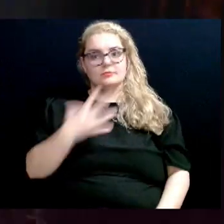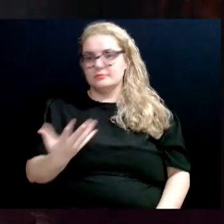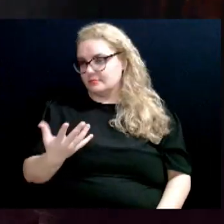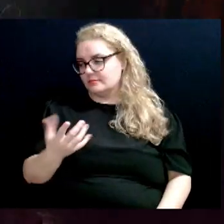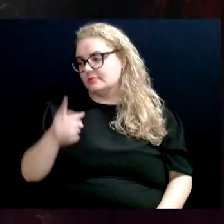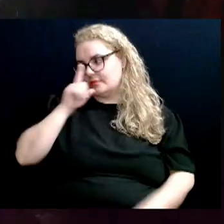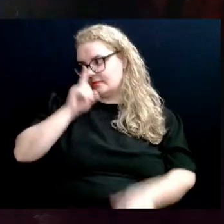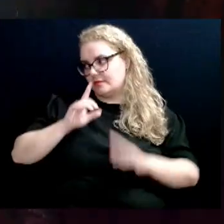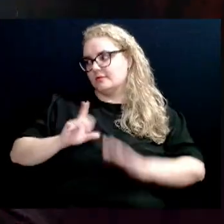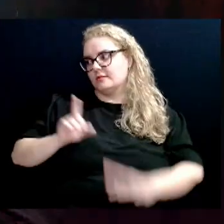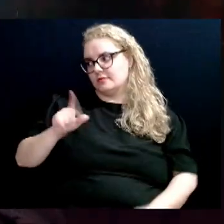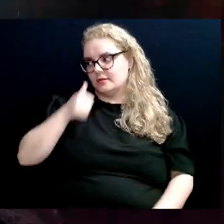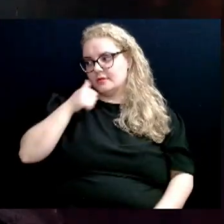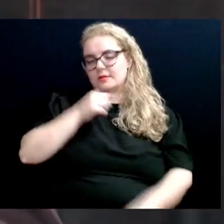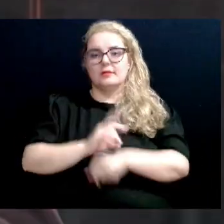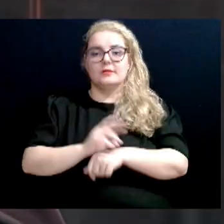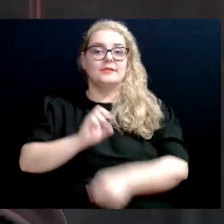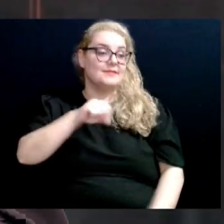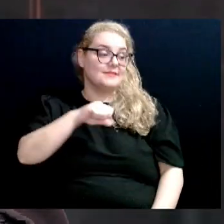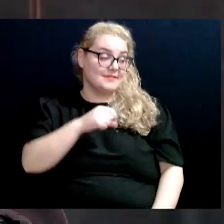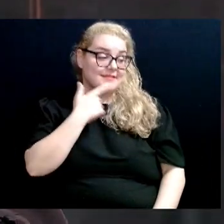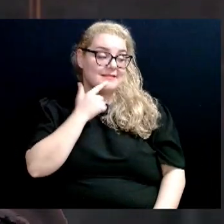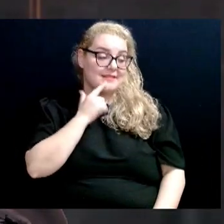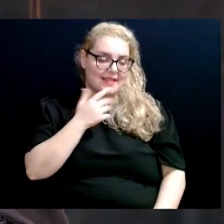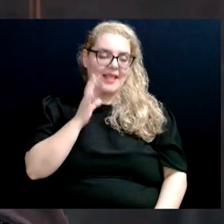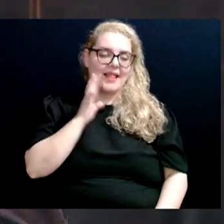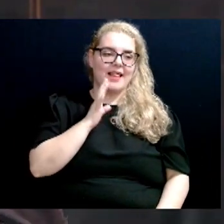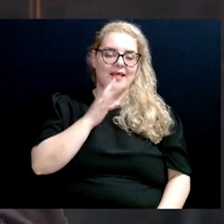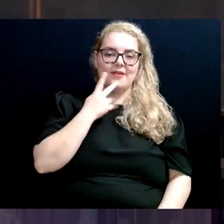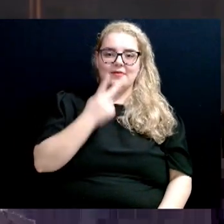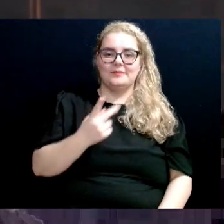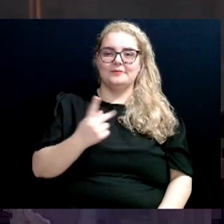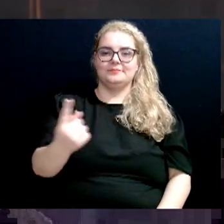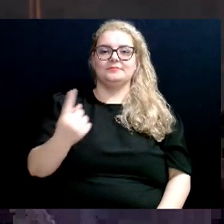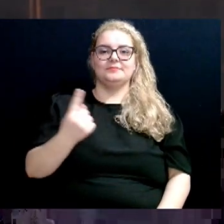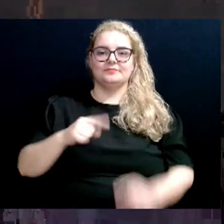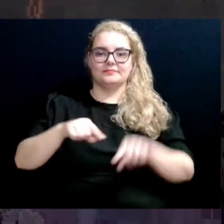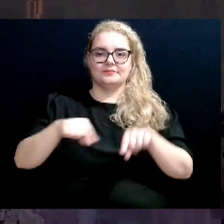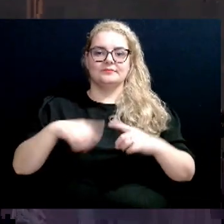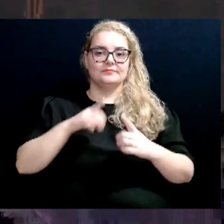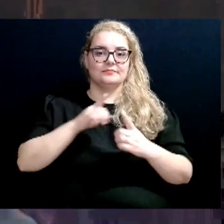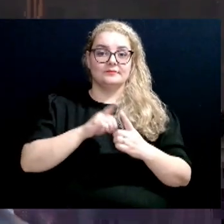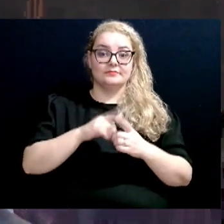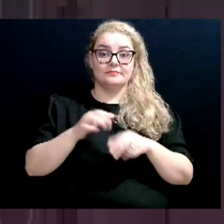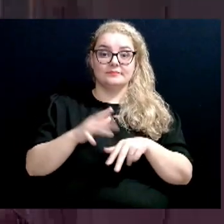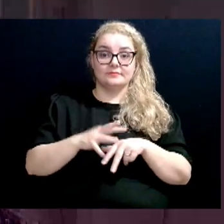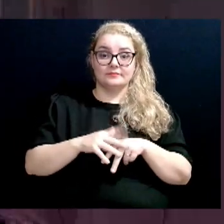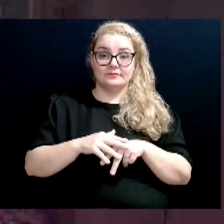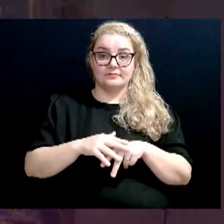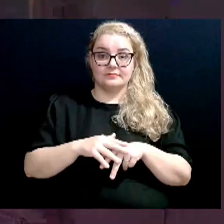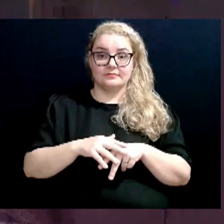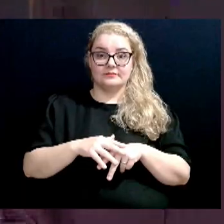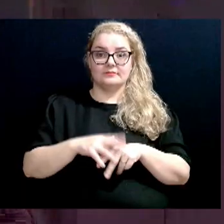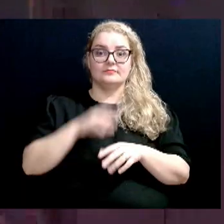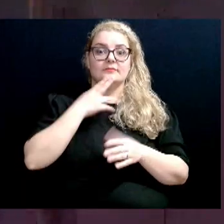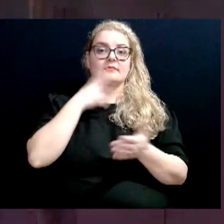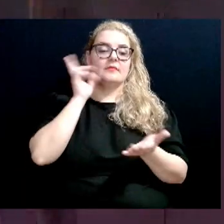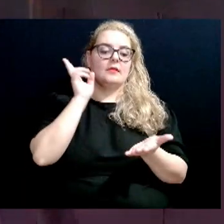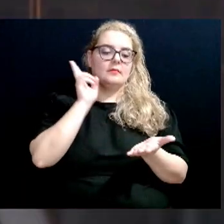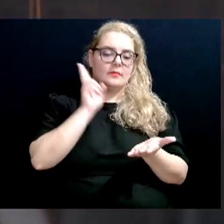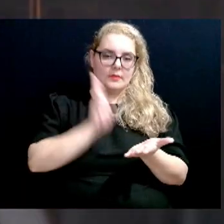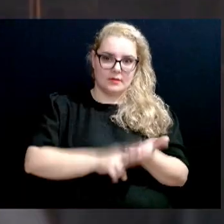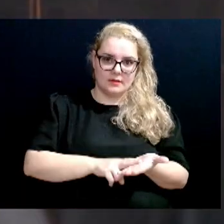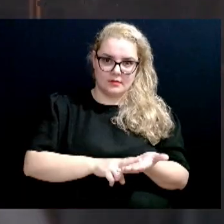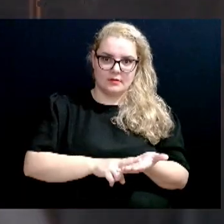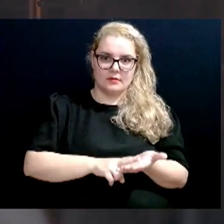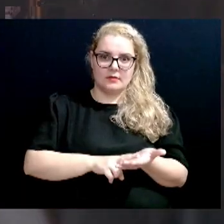muito engraçado você falar isso, porque eu já recebi no consultório paciente que vem com uma cartinha, assim, ó, de